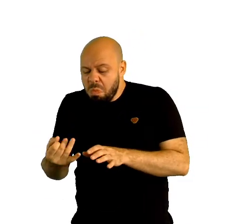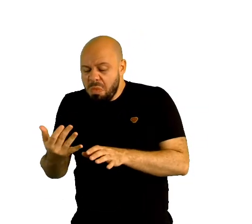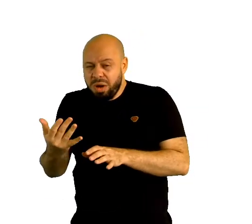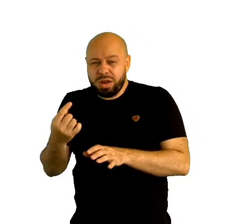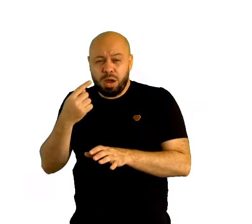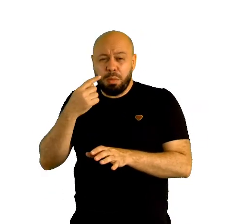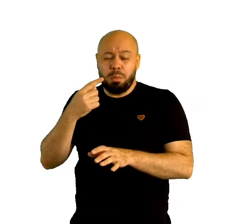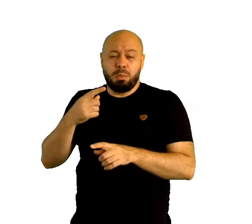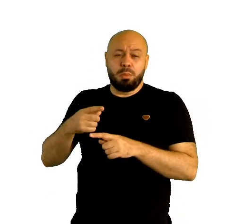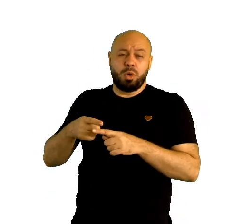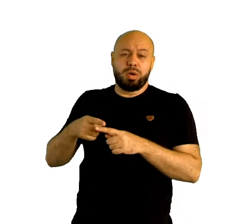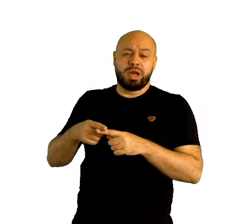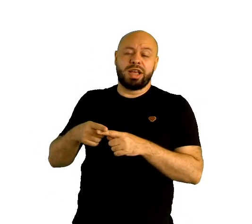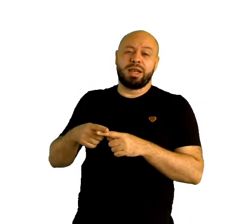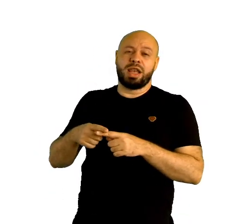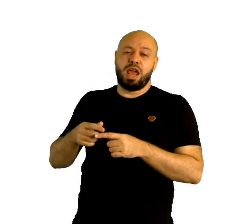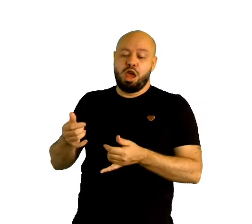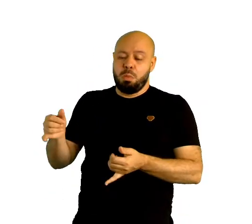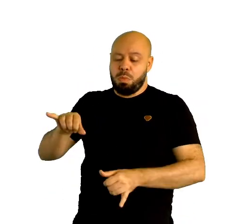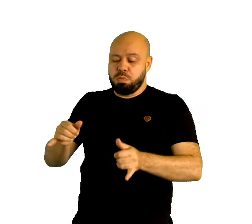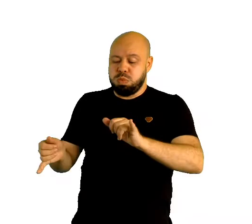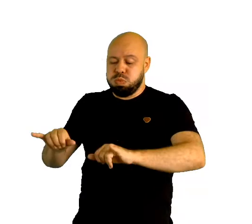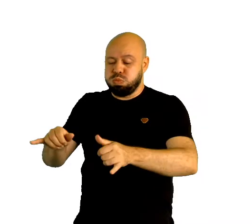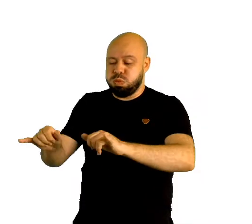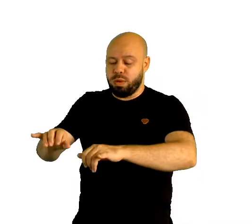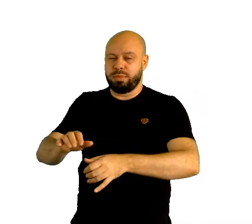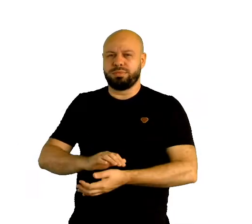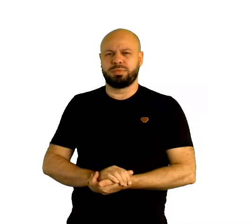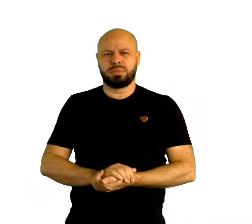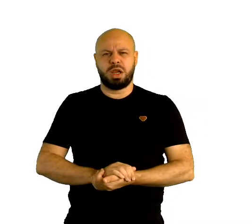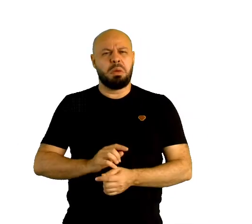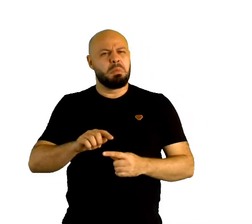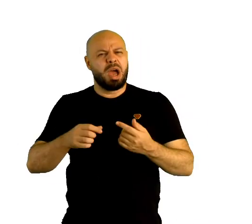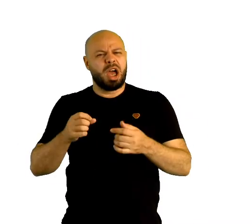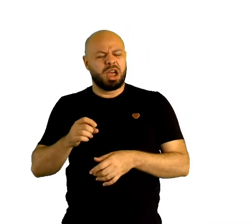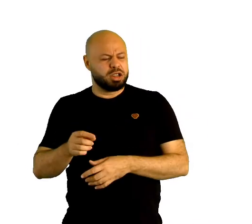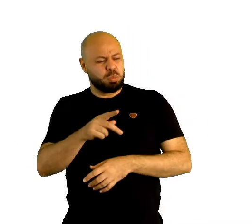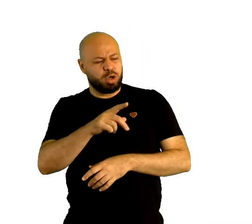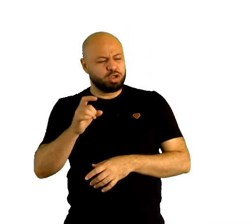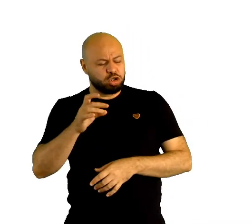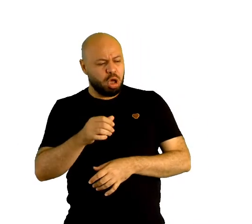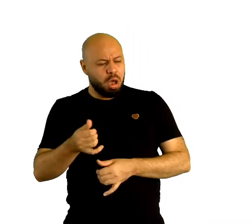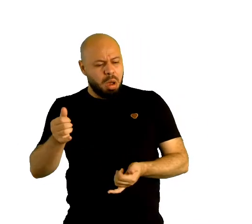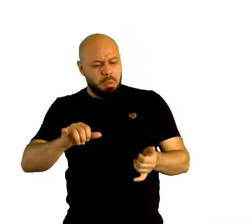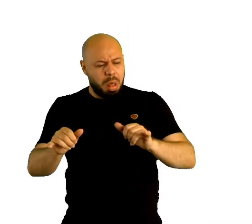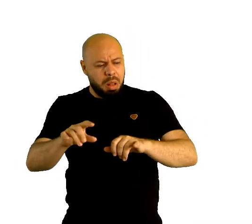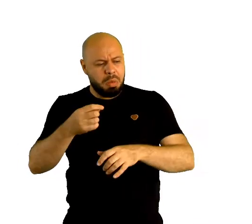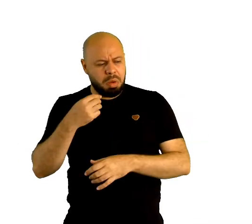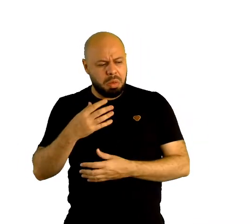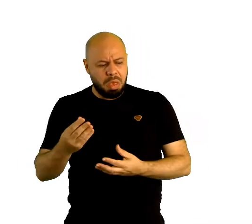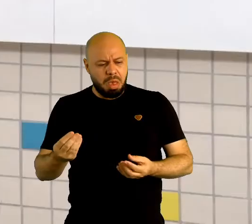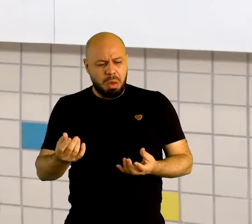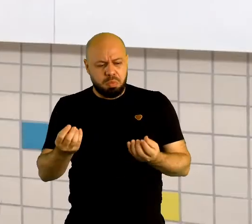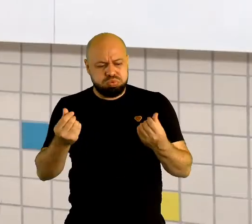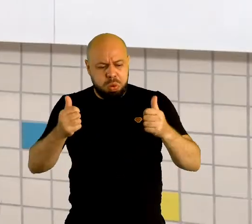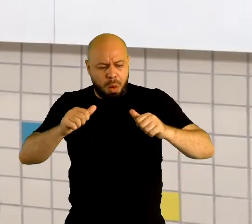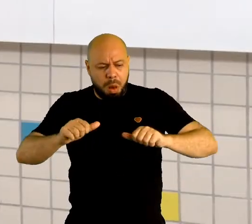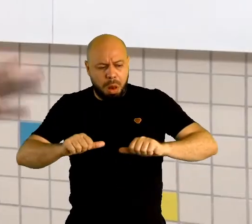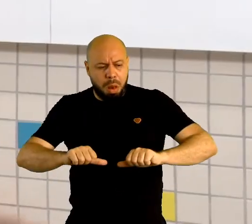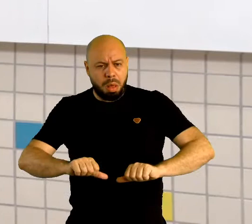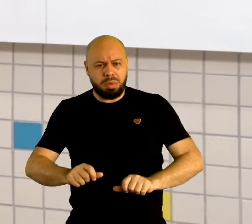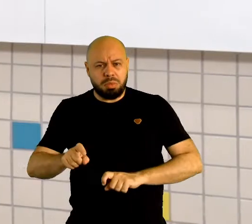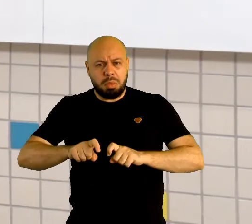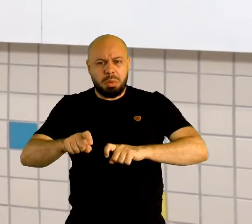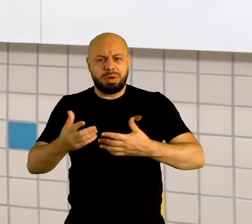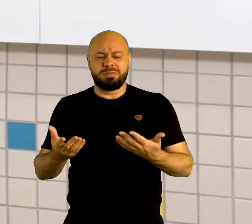é? Professora, mas a agricultura moderna só trouxe prejuízos? Não, meninos. A agricultura moderna também tem lá os